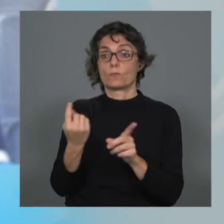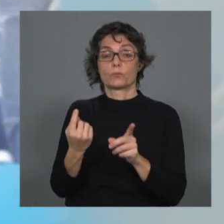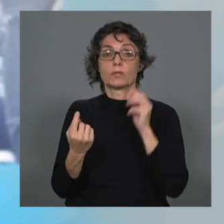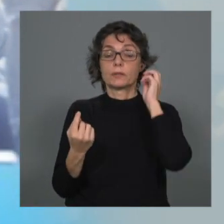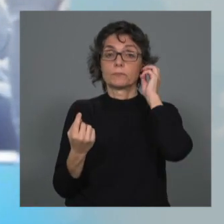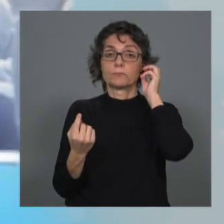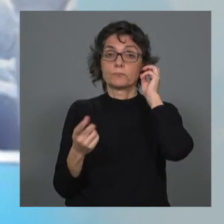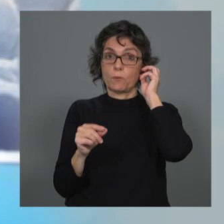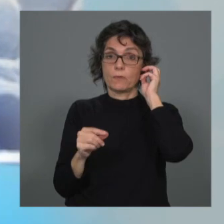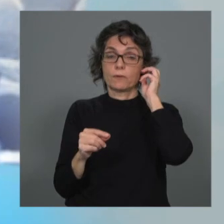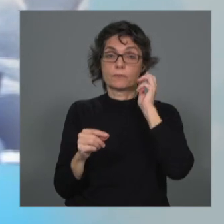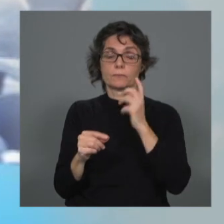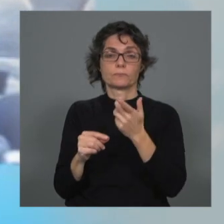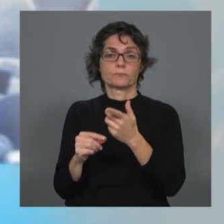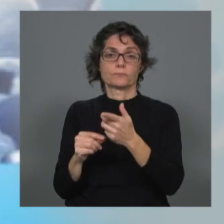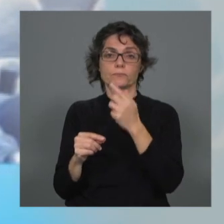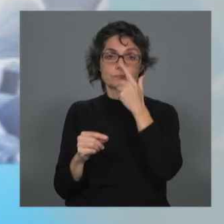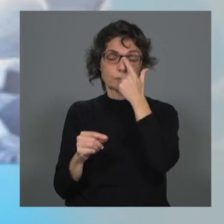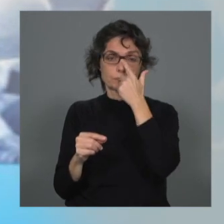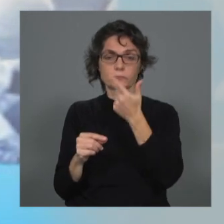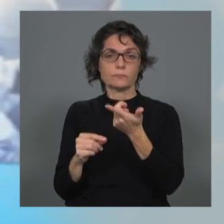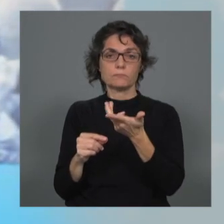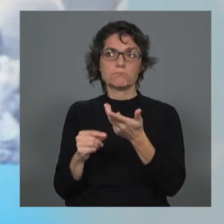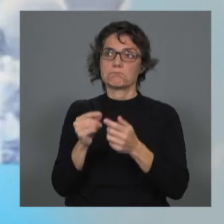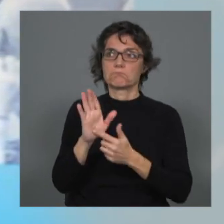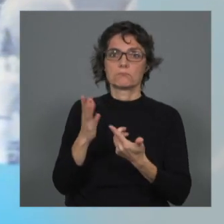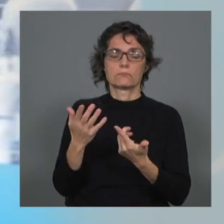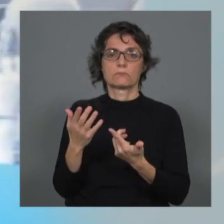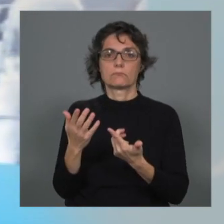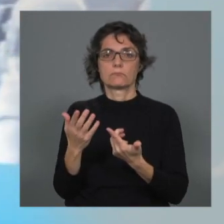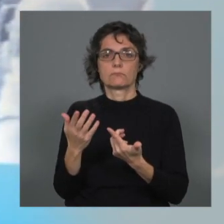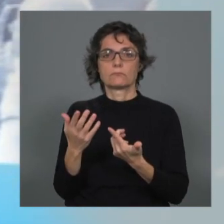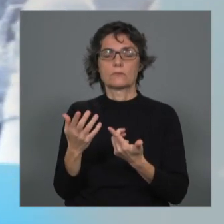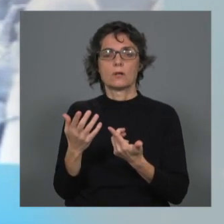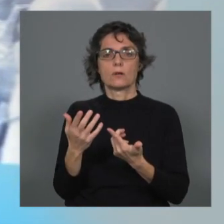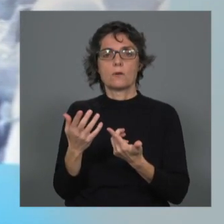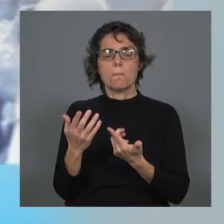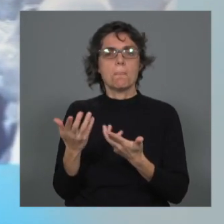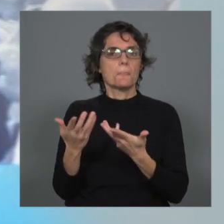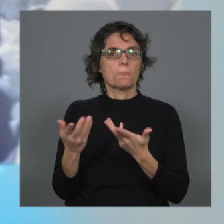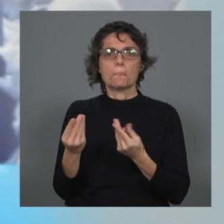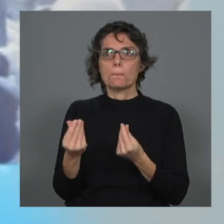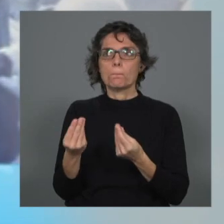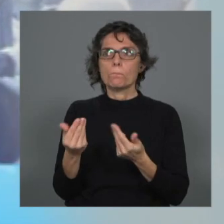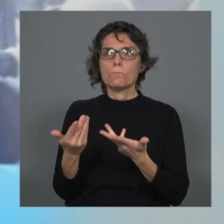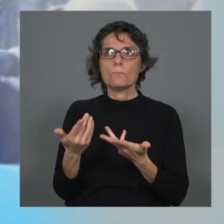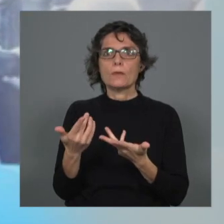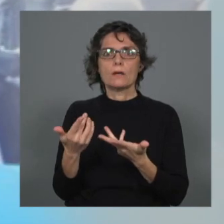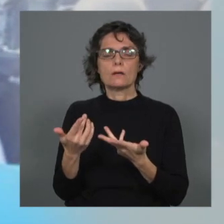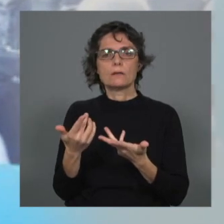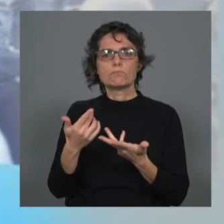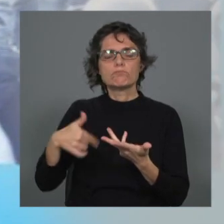simultaneamente, não é possível termos os sistemas como